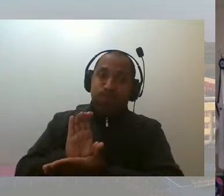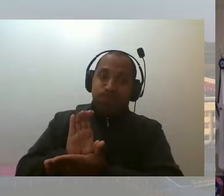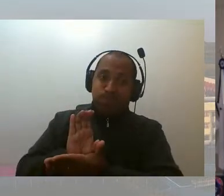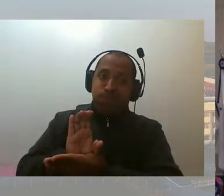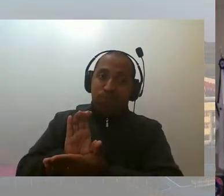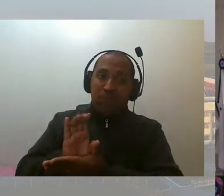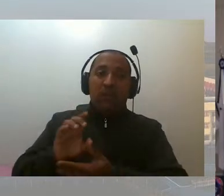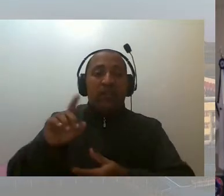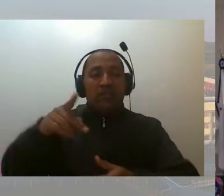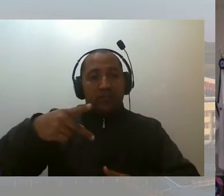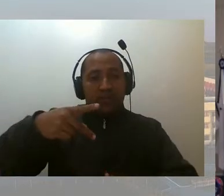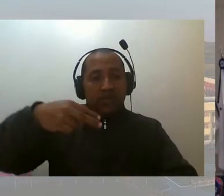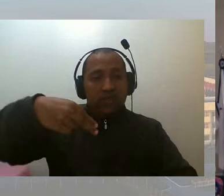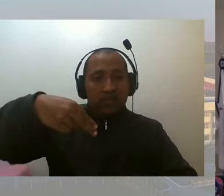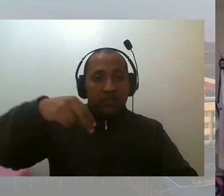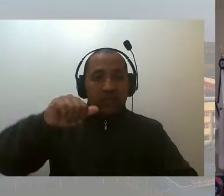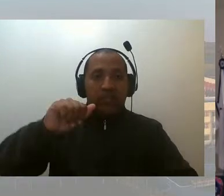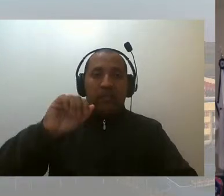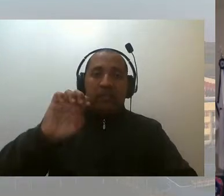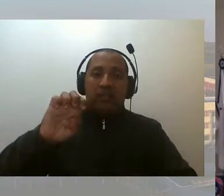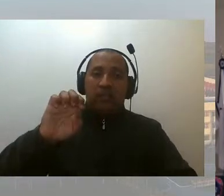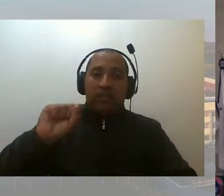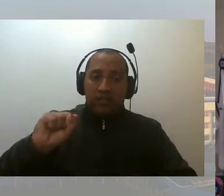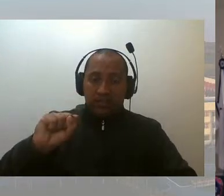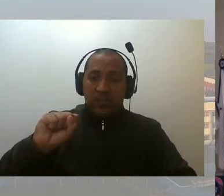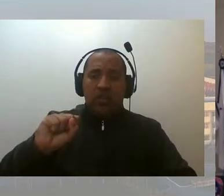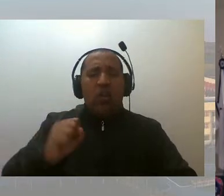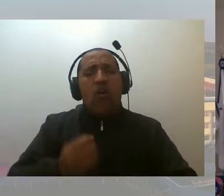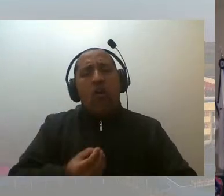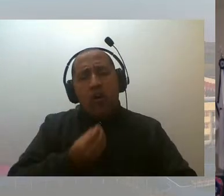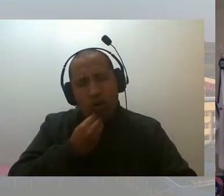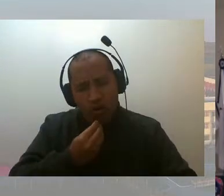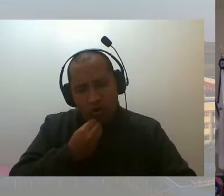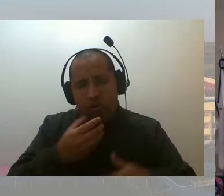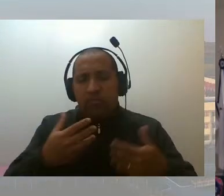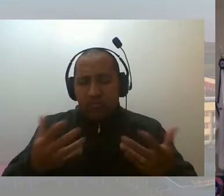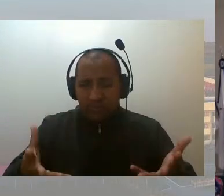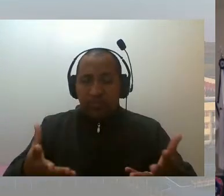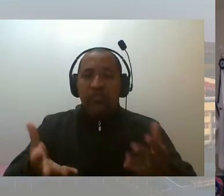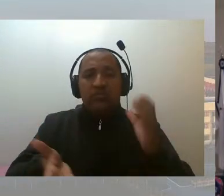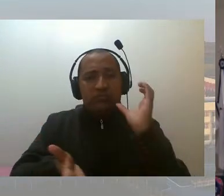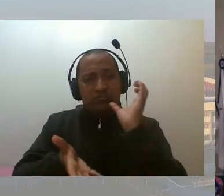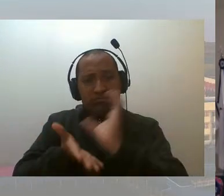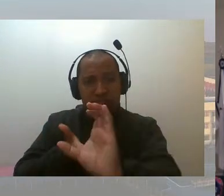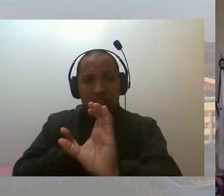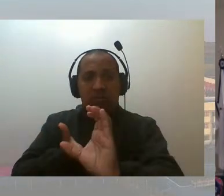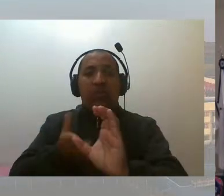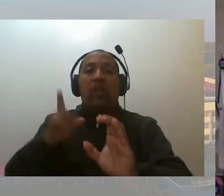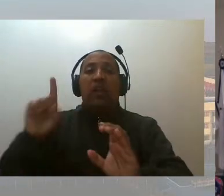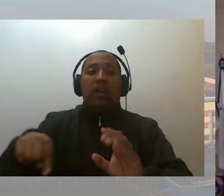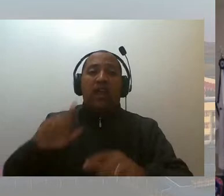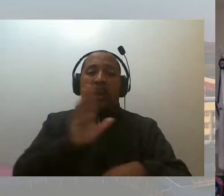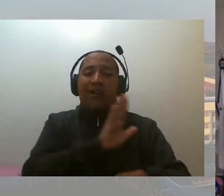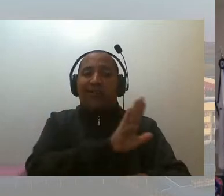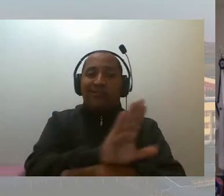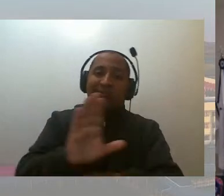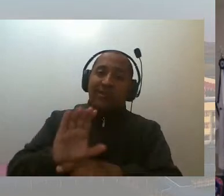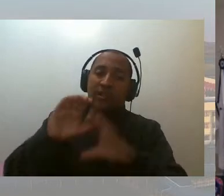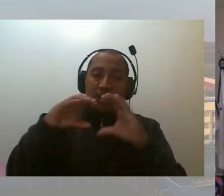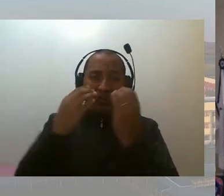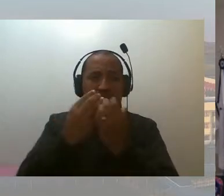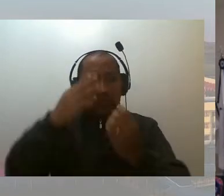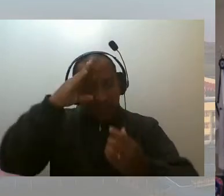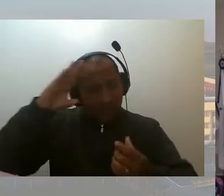para o PNAES, é lógico, né, que esses recursos serão repassados à nossa comunidade acadêmica em